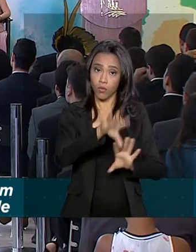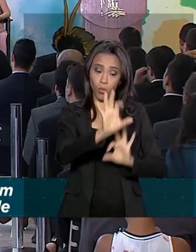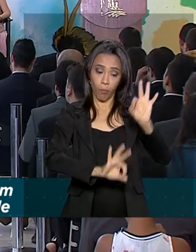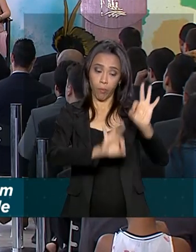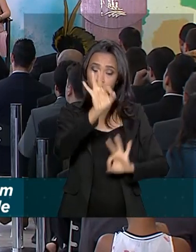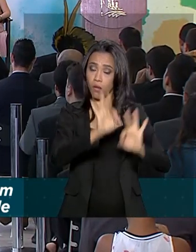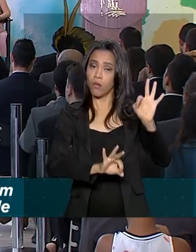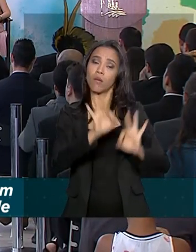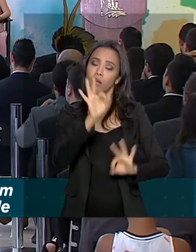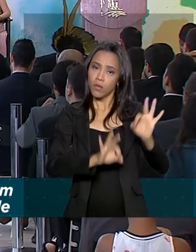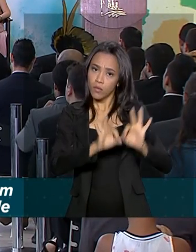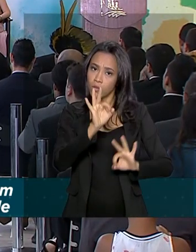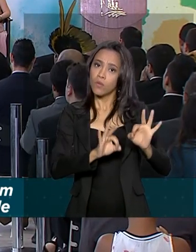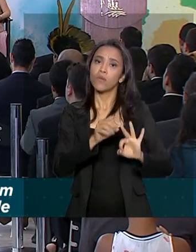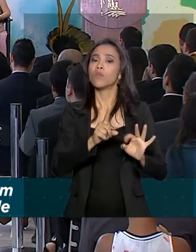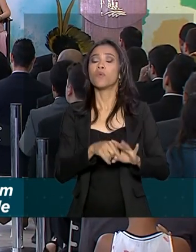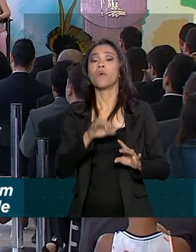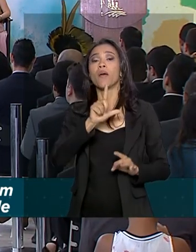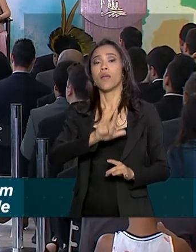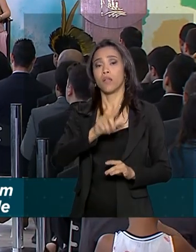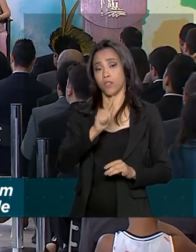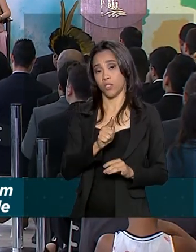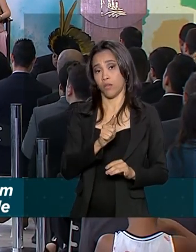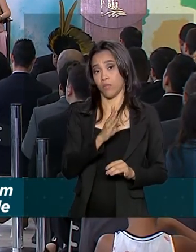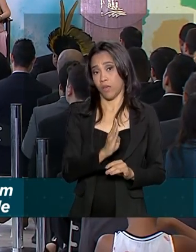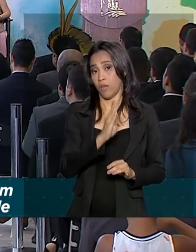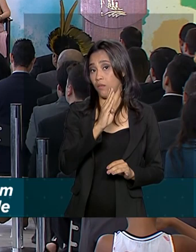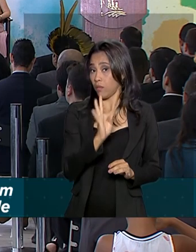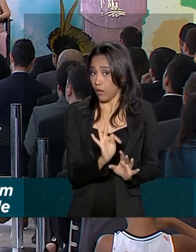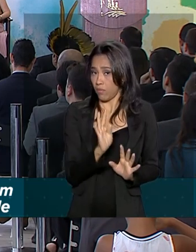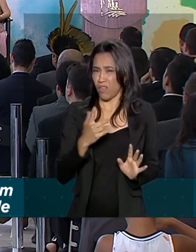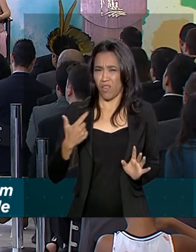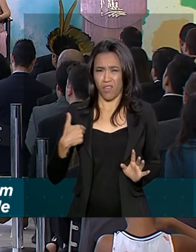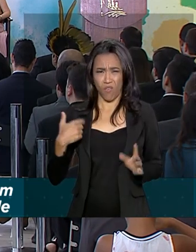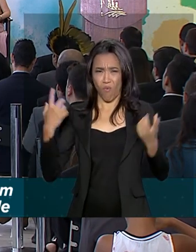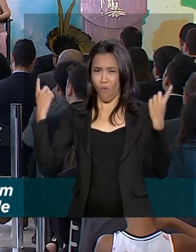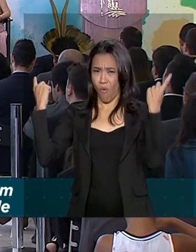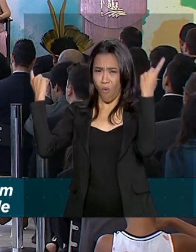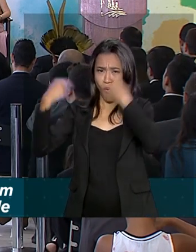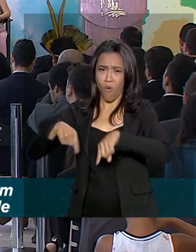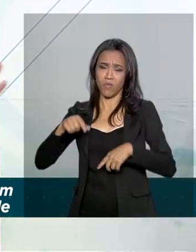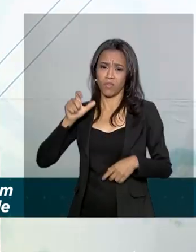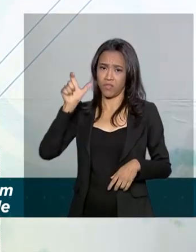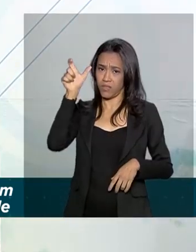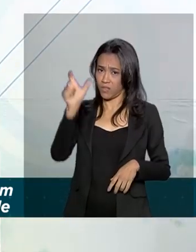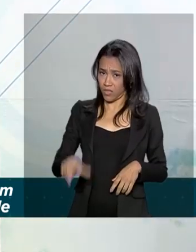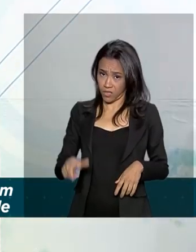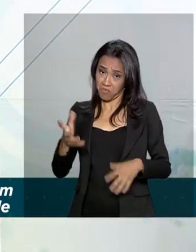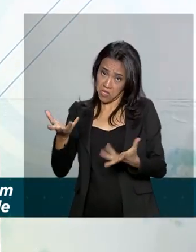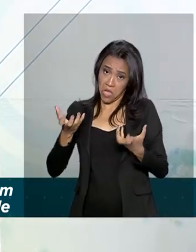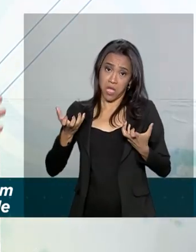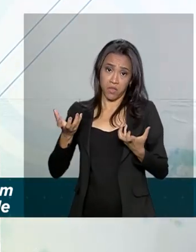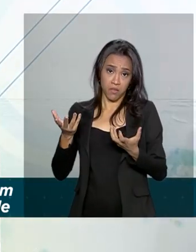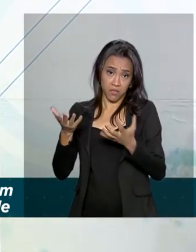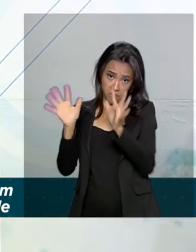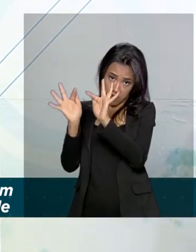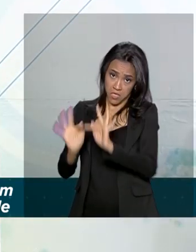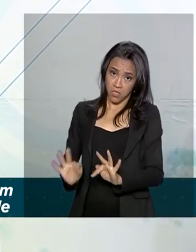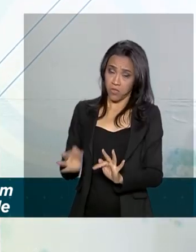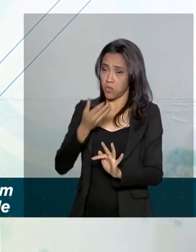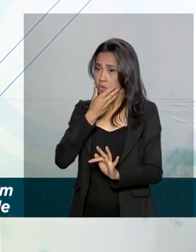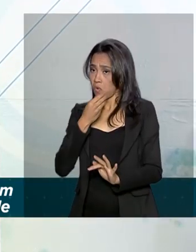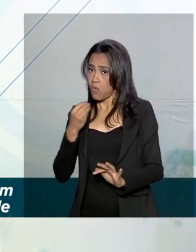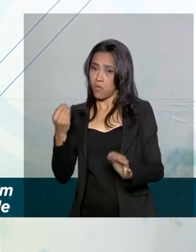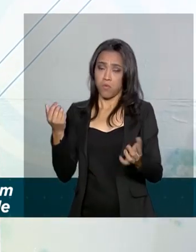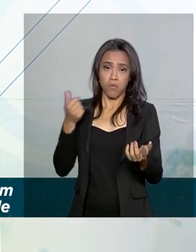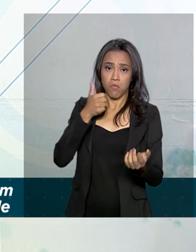e Cidadania LGBT. Como estava? Nada contra quem quer ser feliz com um parceiro igual